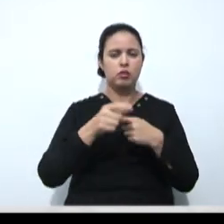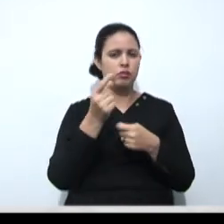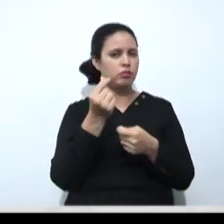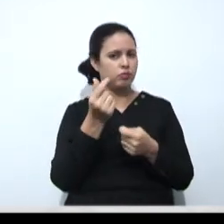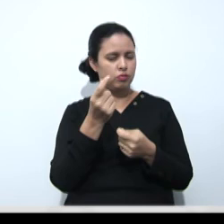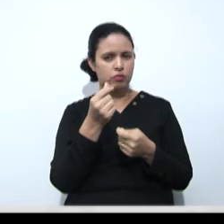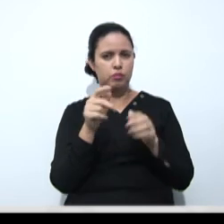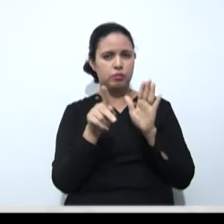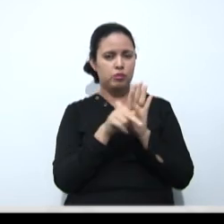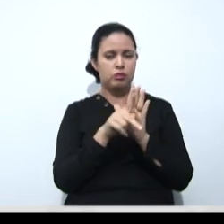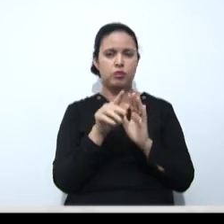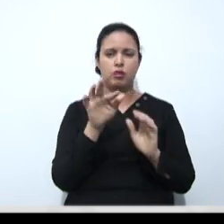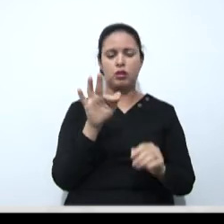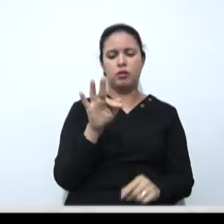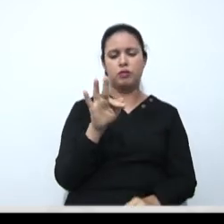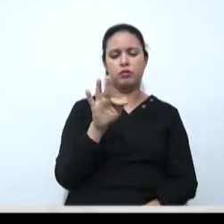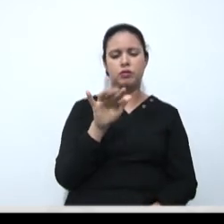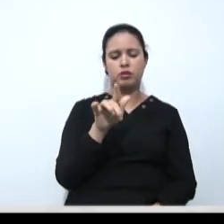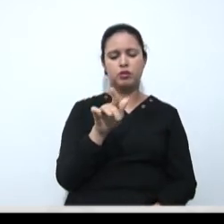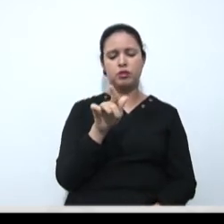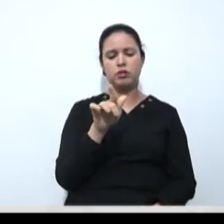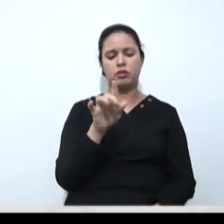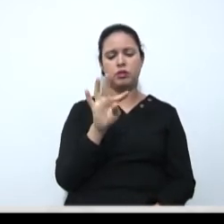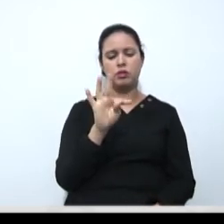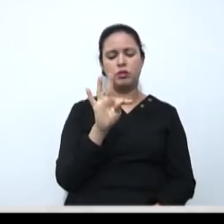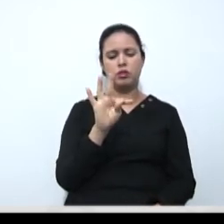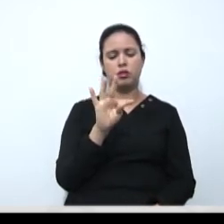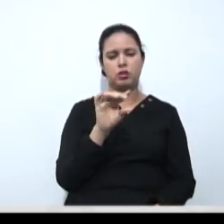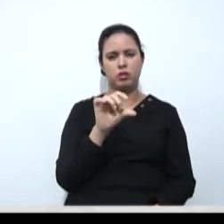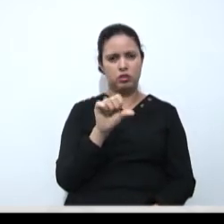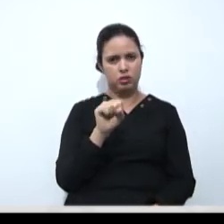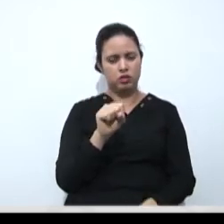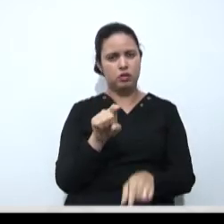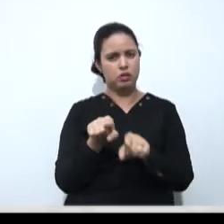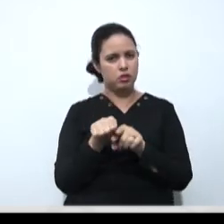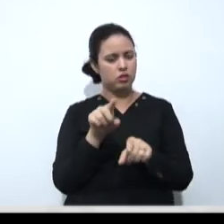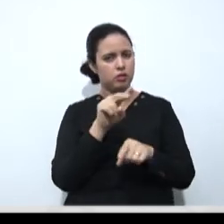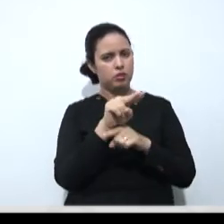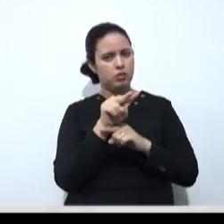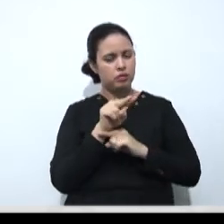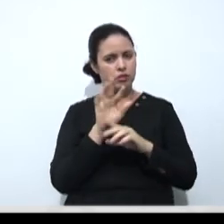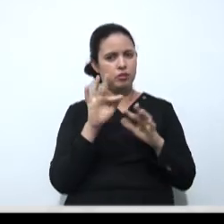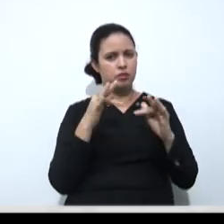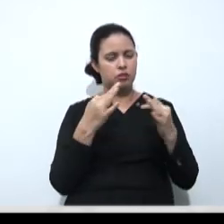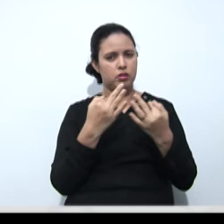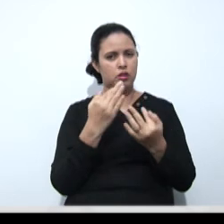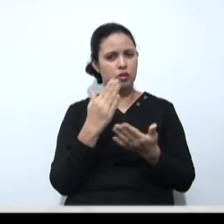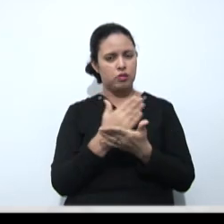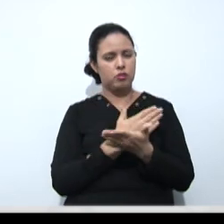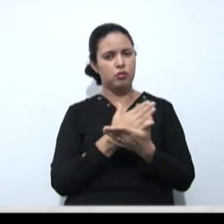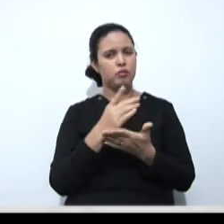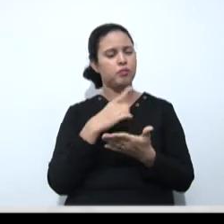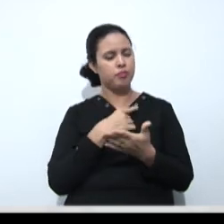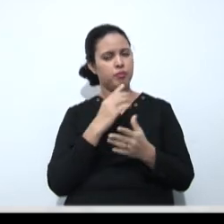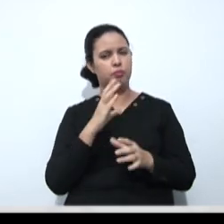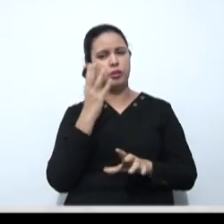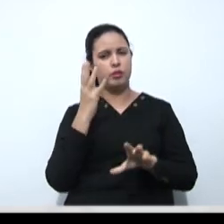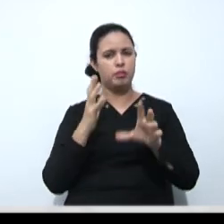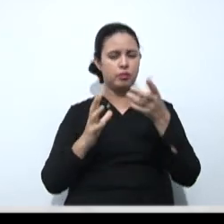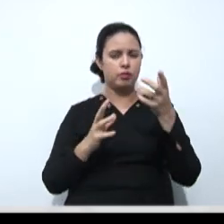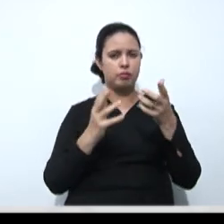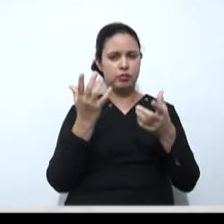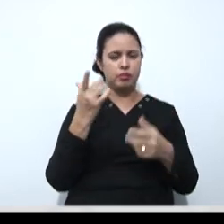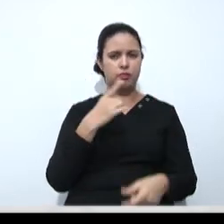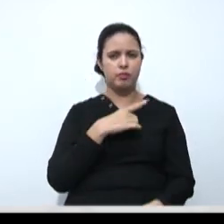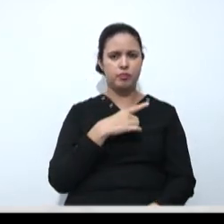com recurso de empréstimo familiar. É lógico que a gente sabe que existem algumas complicações que podem